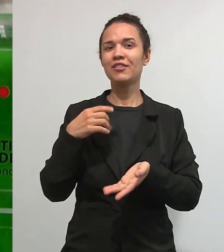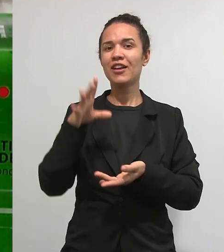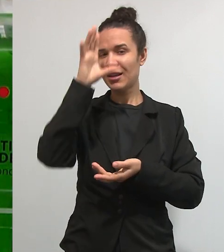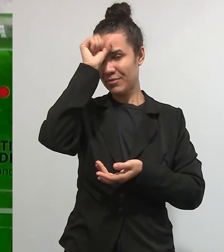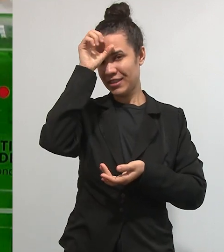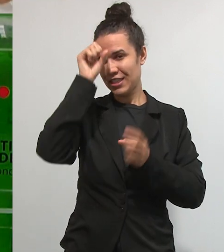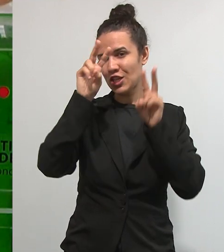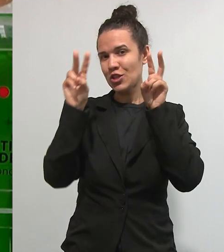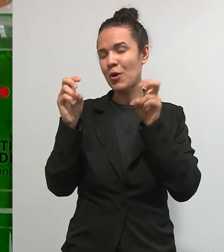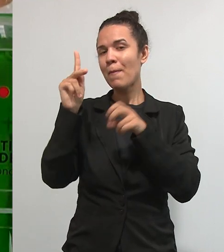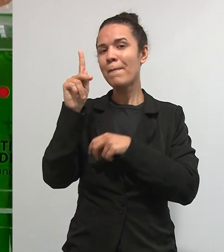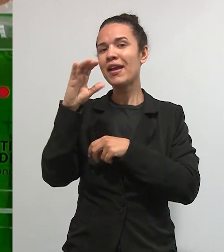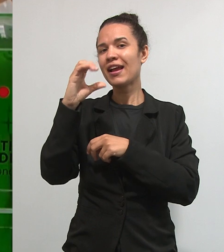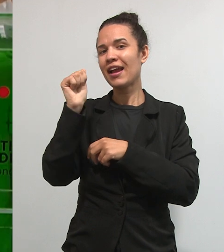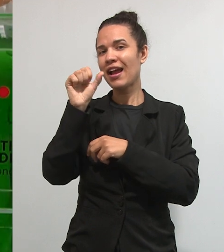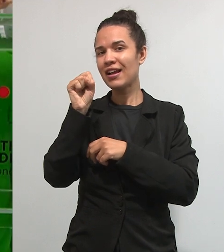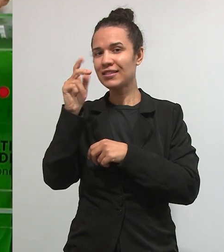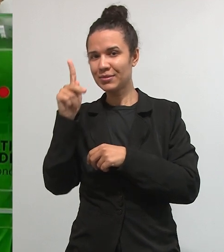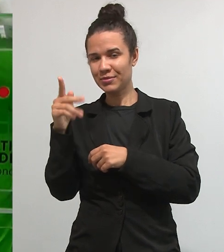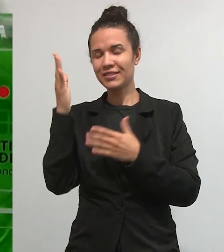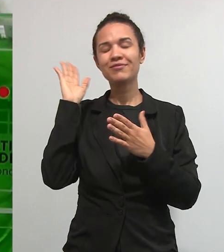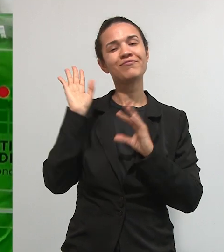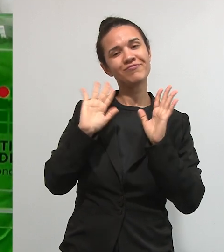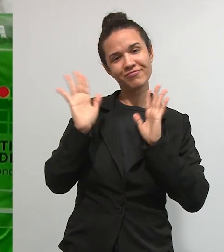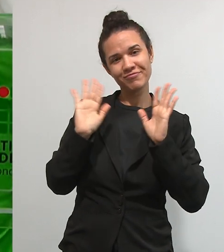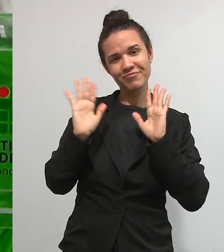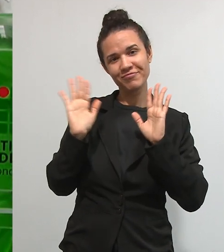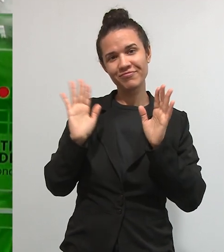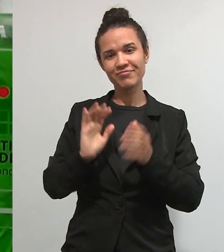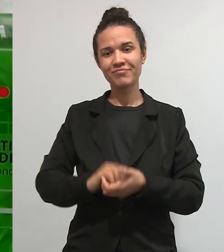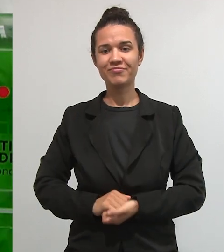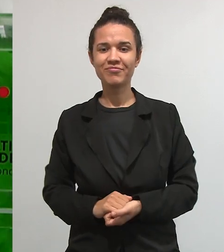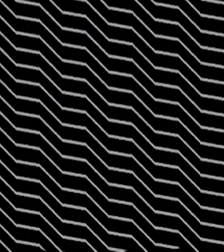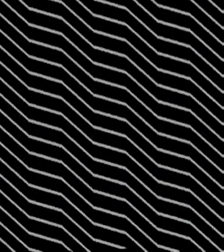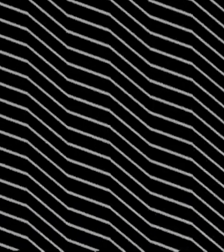o PCASP. Até mais e tchau, tchau!